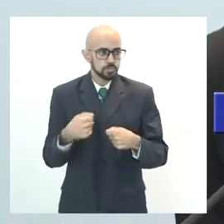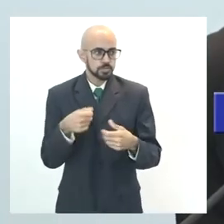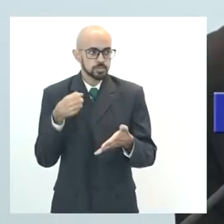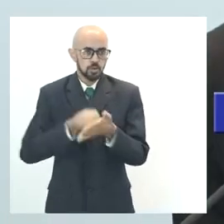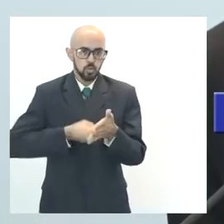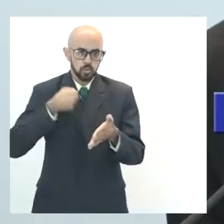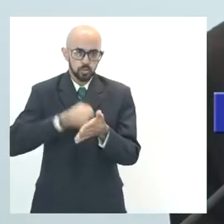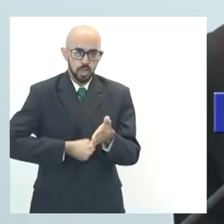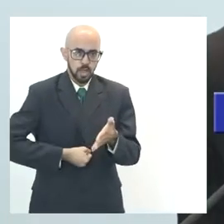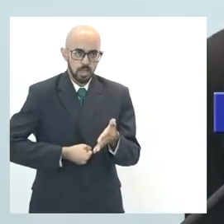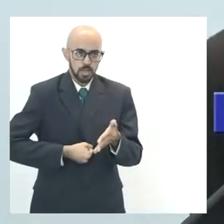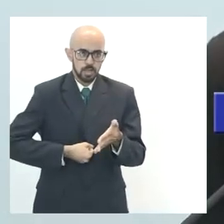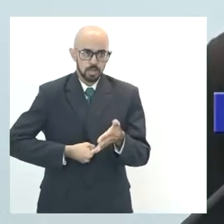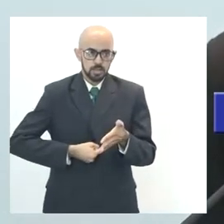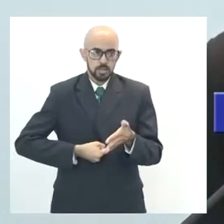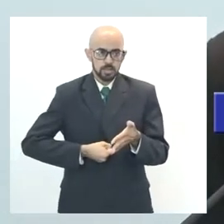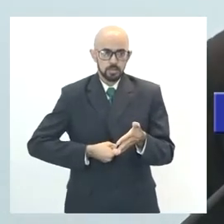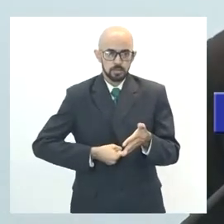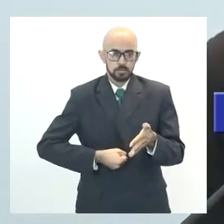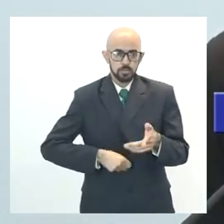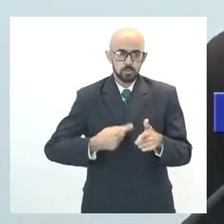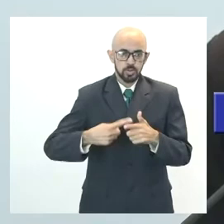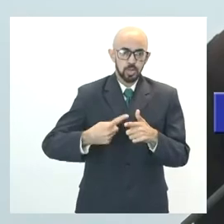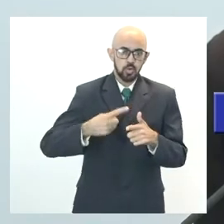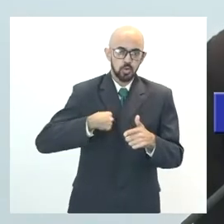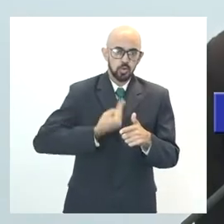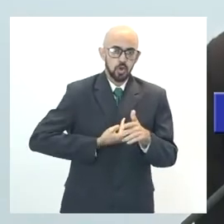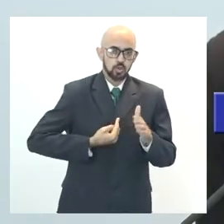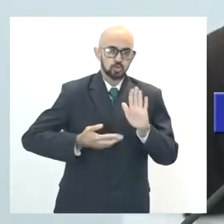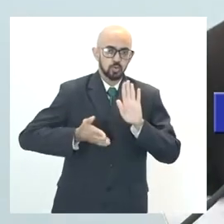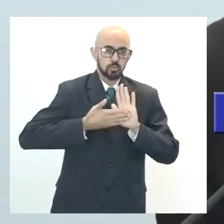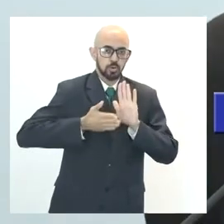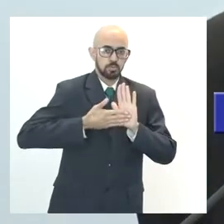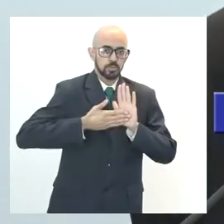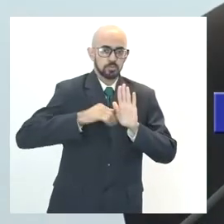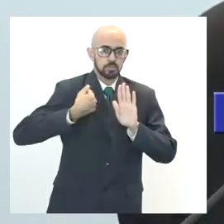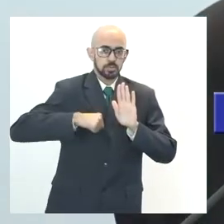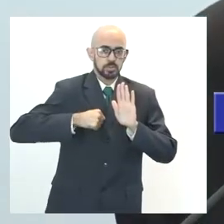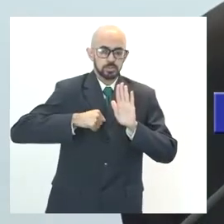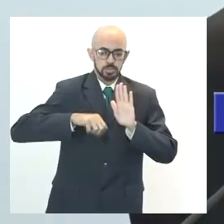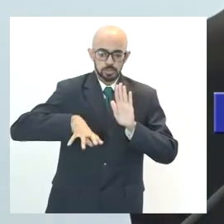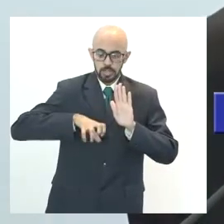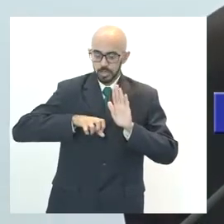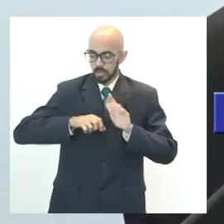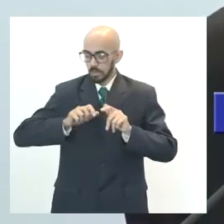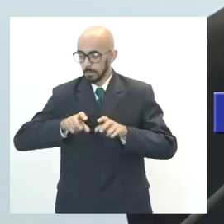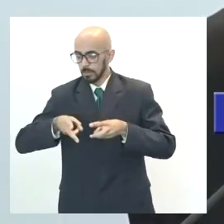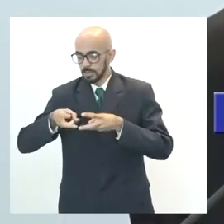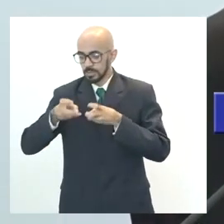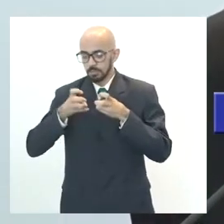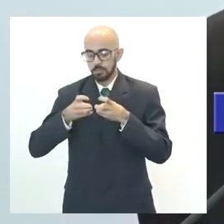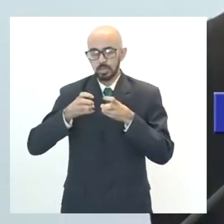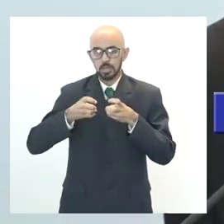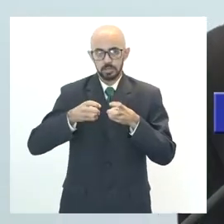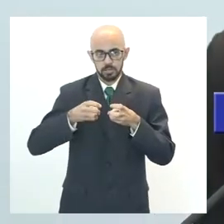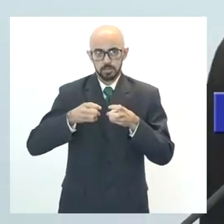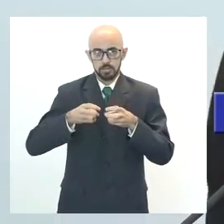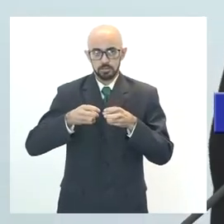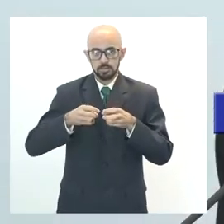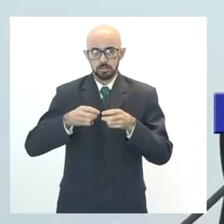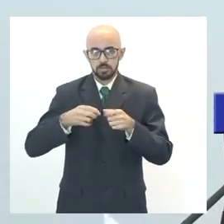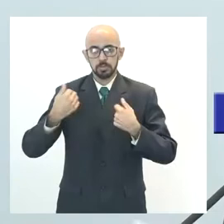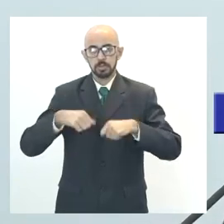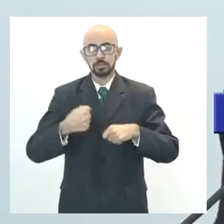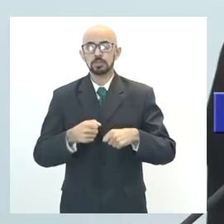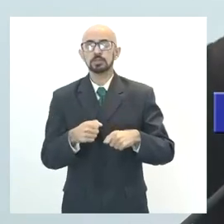dizer aí na outra mas o nosso compromisso tem que ser recuperando o poder rever tudo isto tu tem que ser